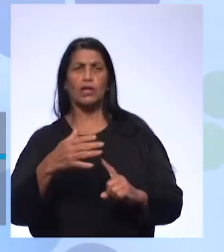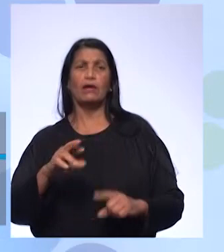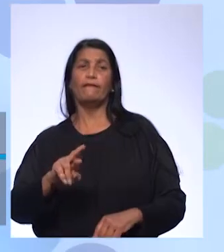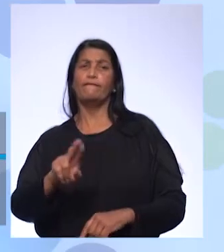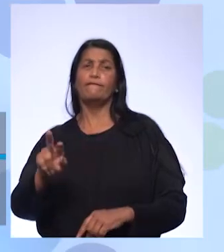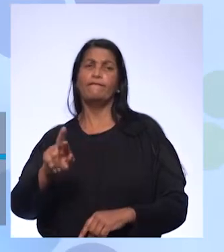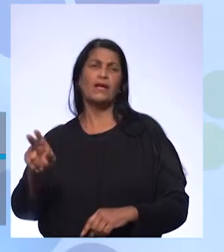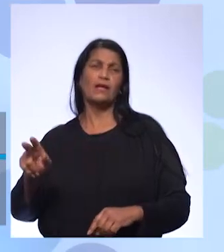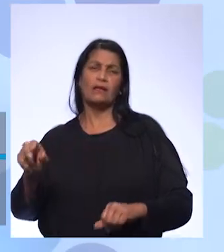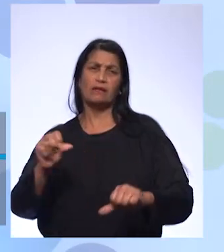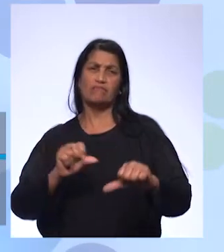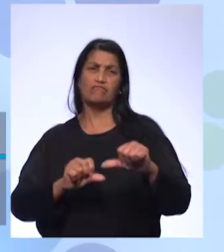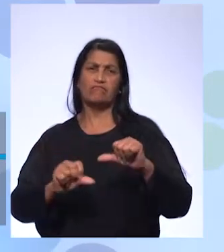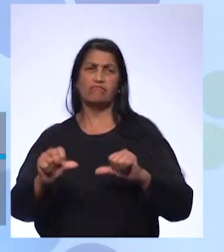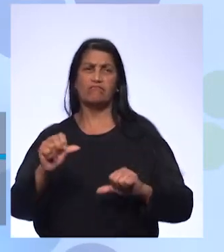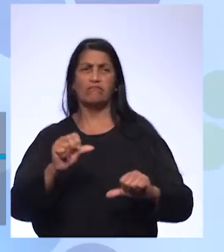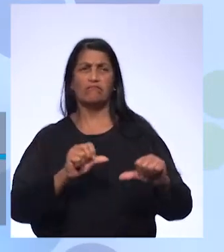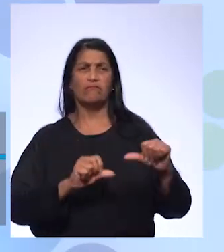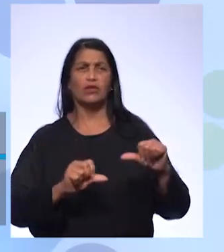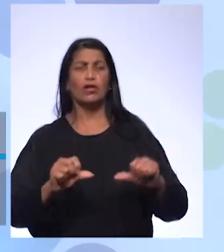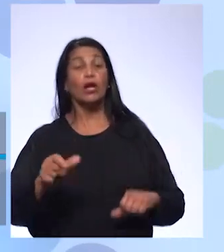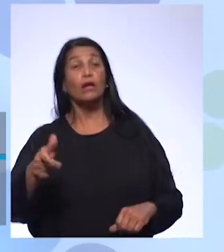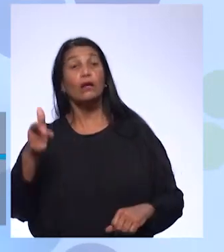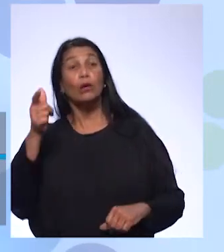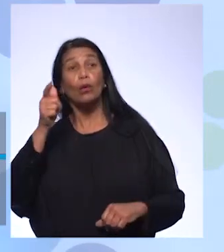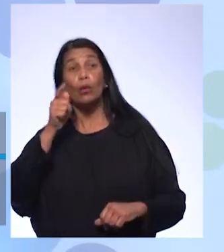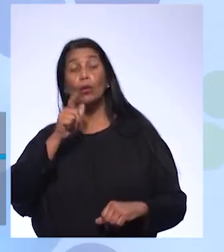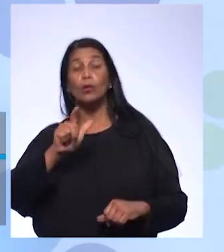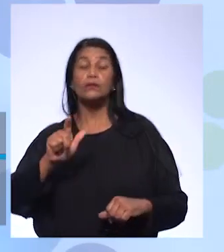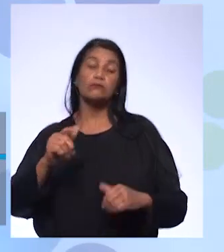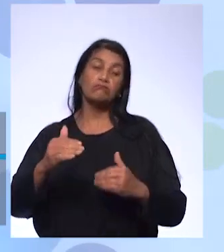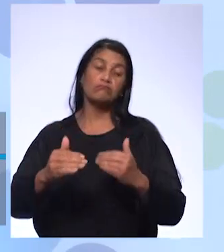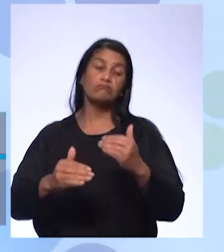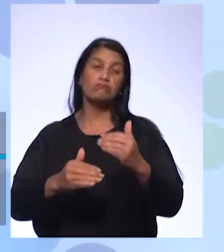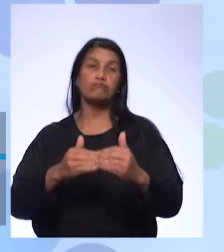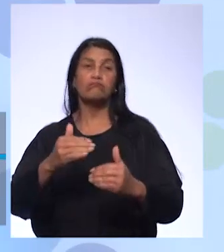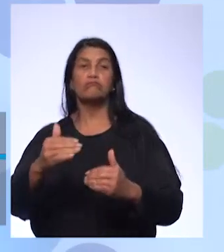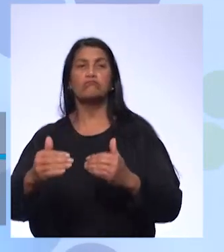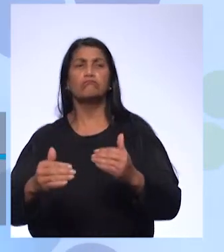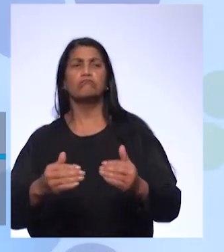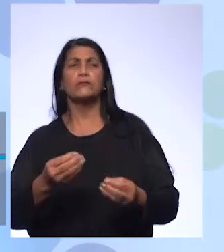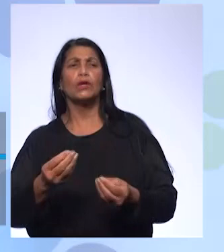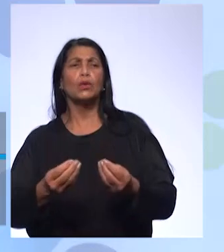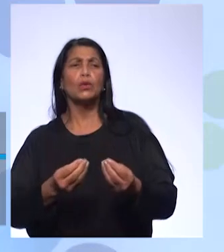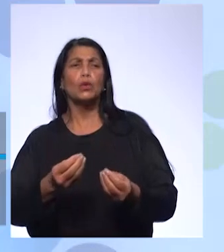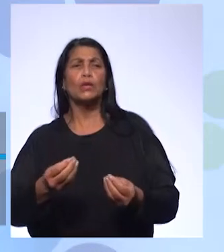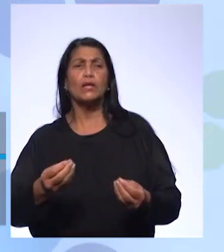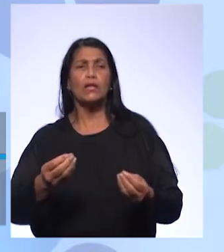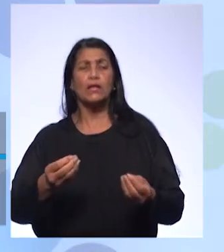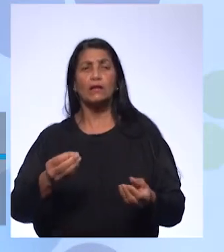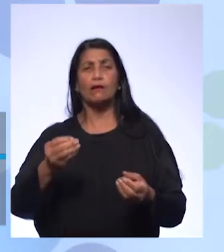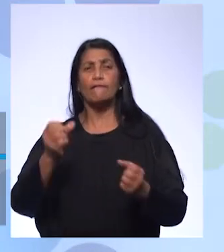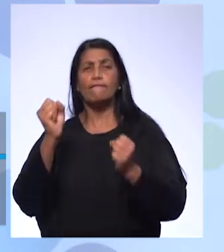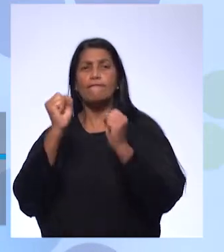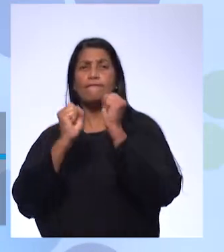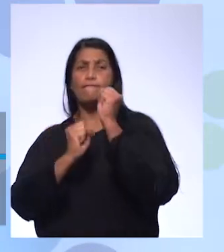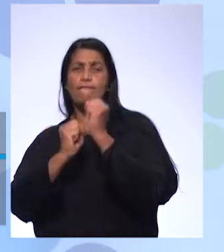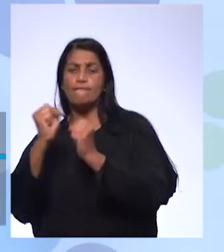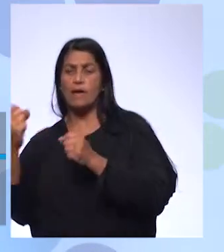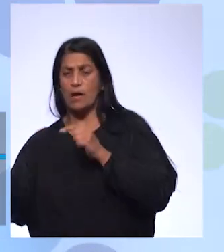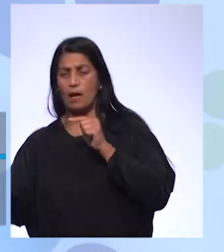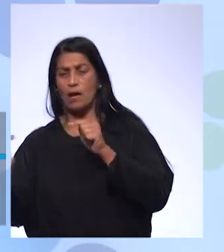a ideia dele foi mais factível, ele conseguiu transformar em realidade, mas dentro de uma fábrica, não virou